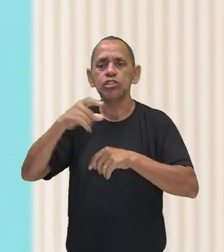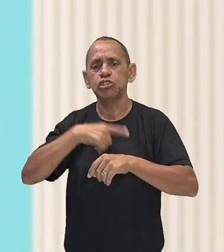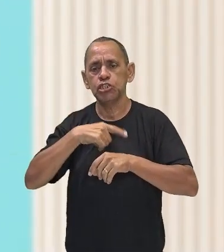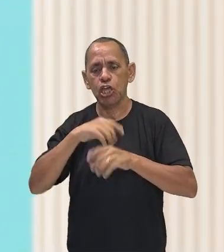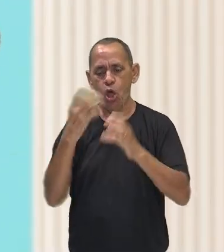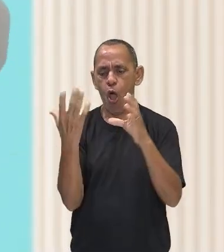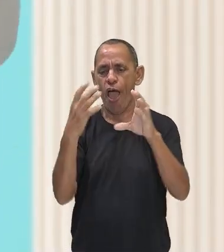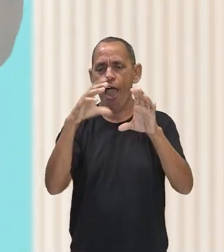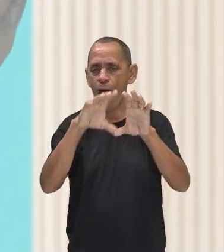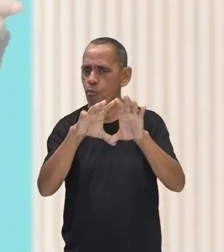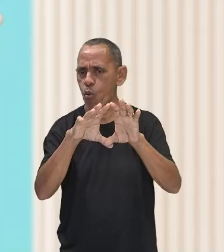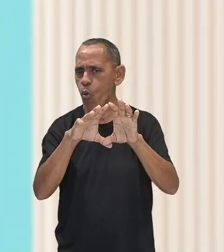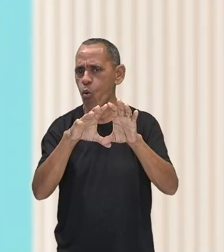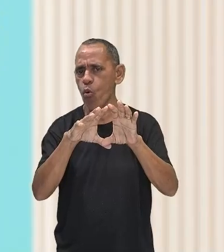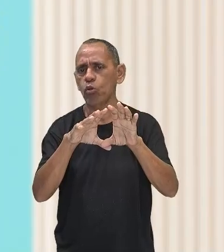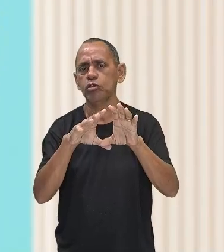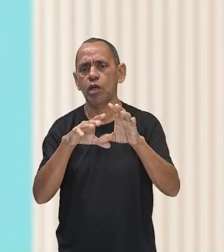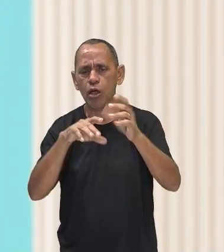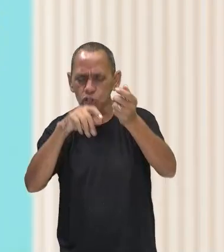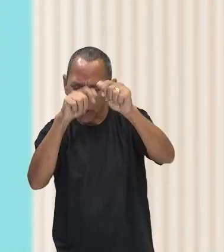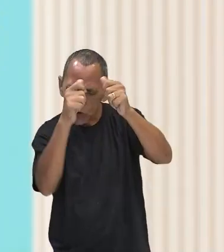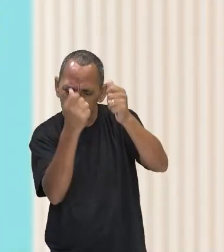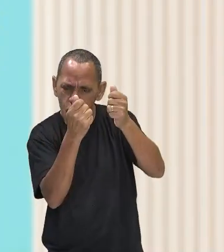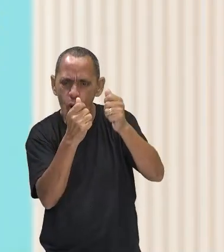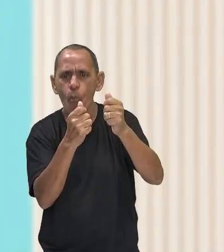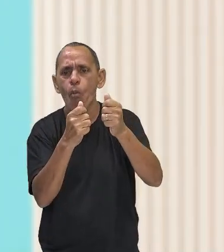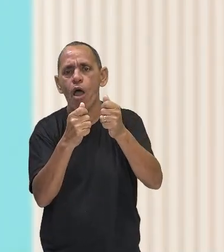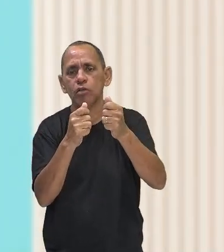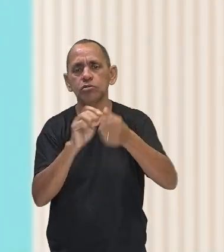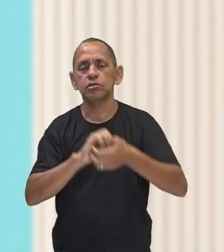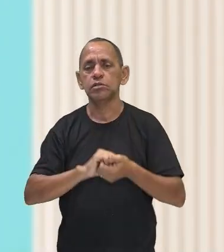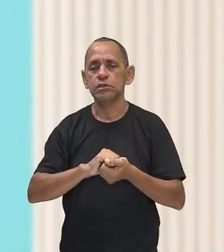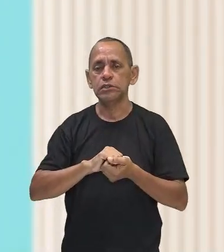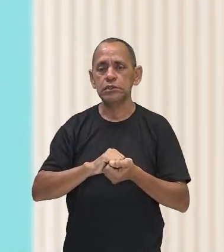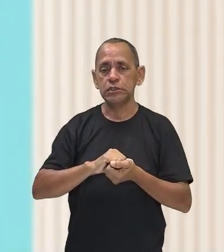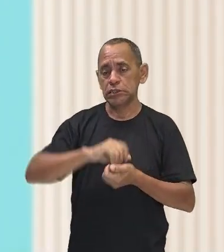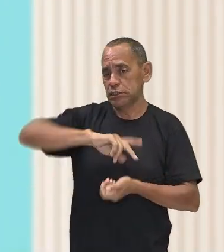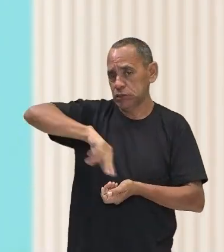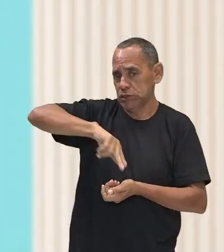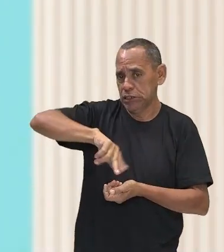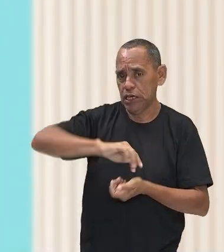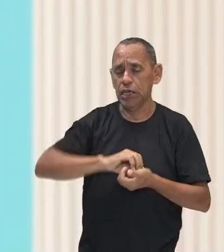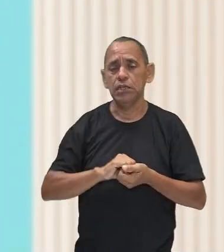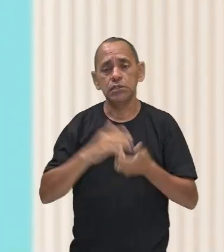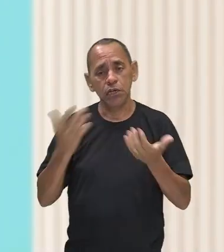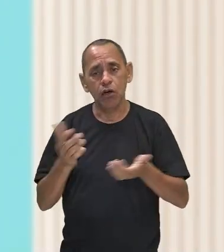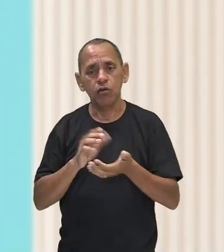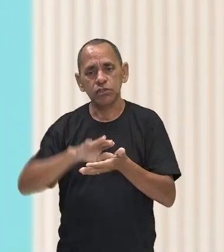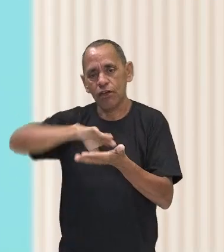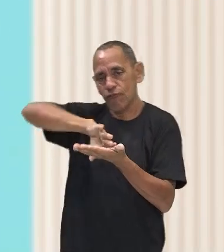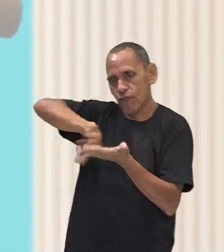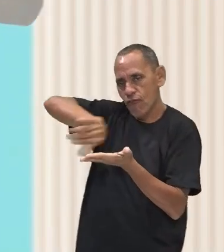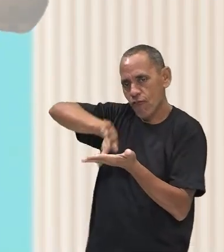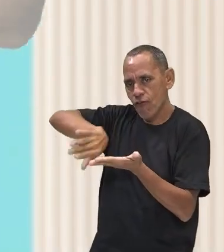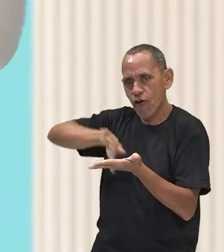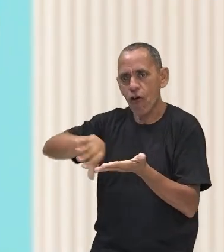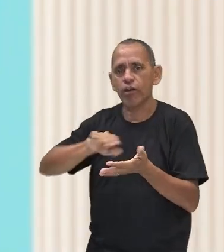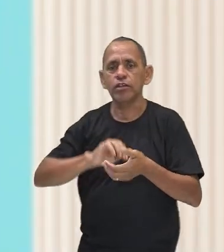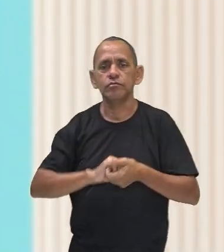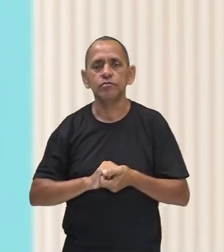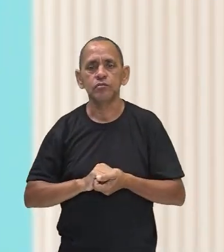tiver a bunda naquele formato você não é uma pessoa bonita Então fora você está e eh